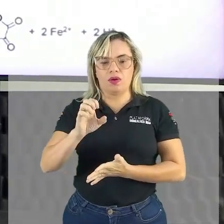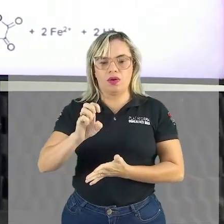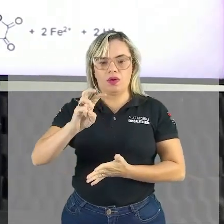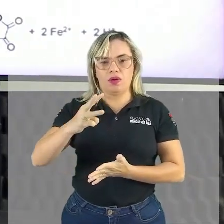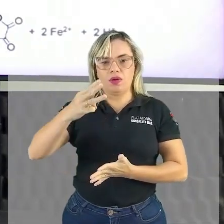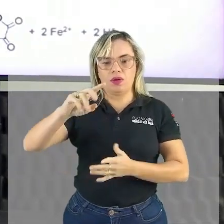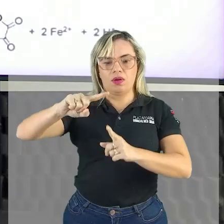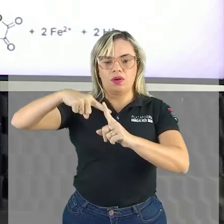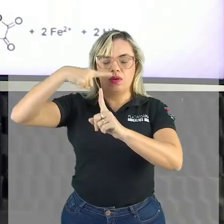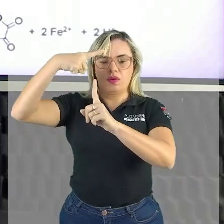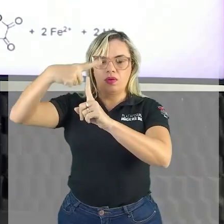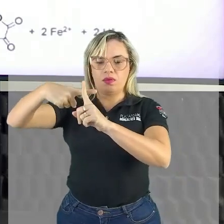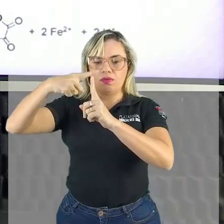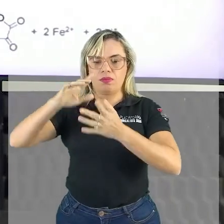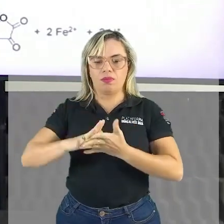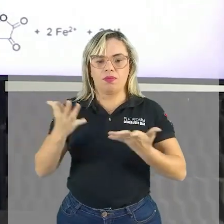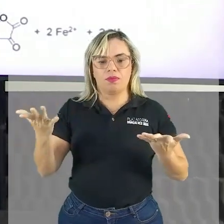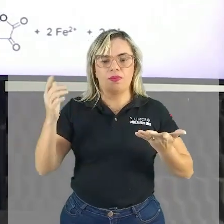de ferro 3+.